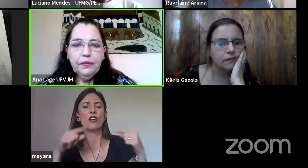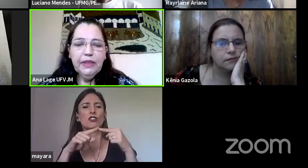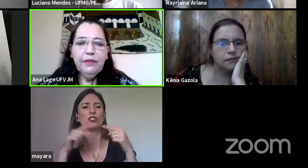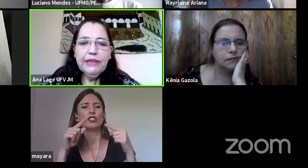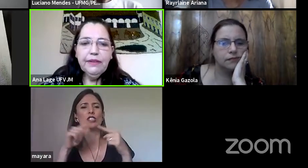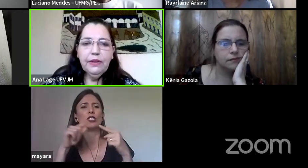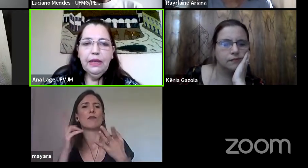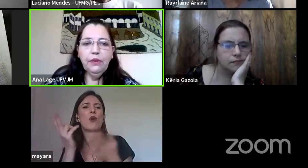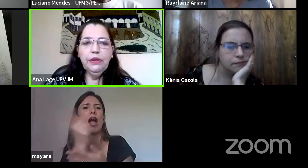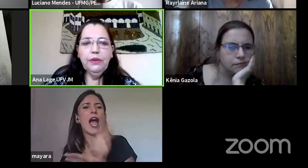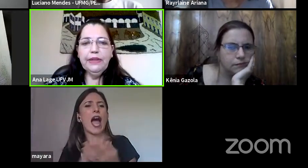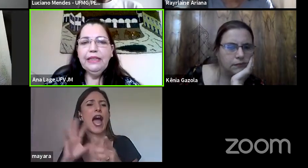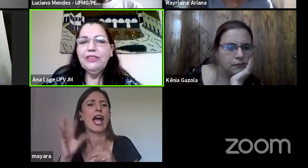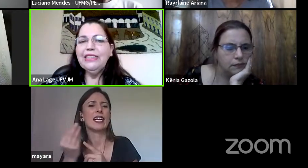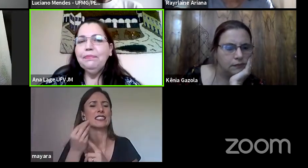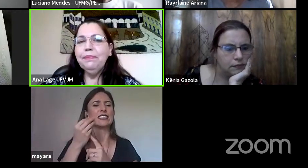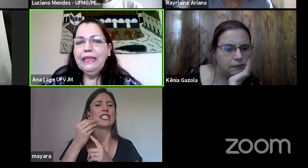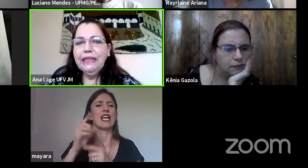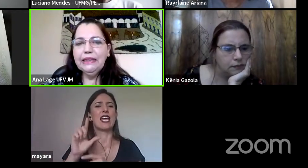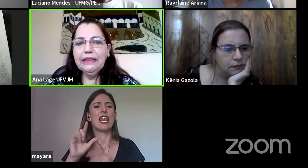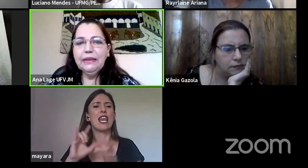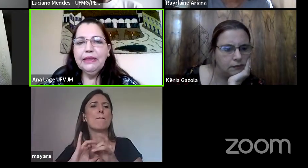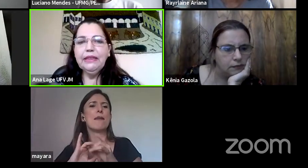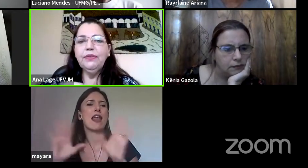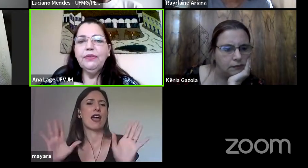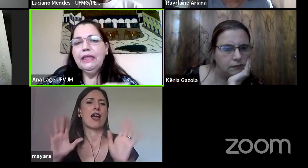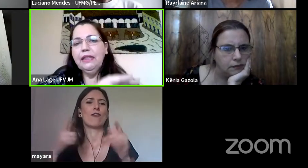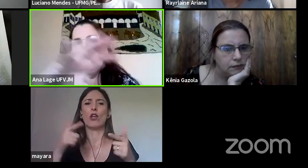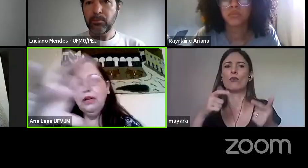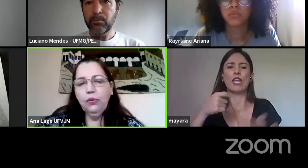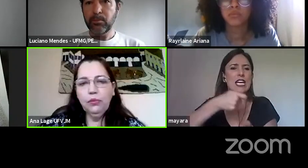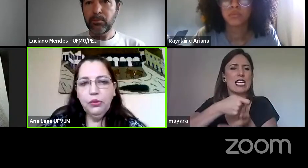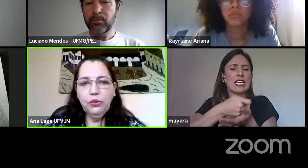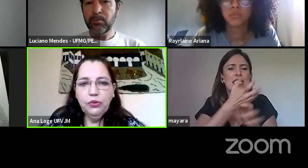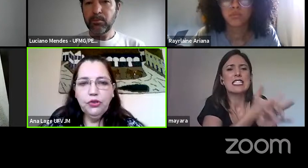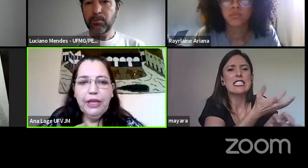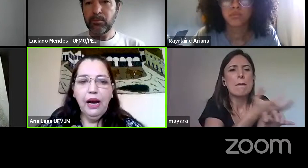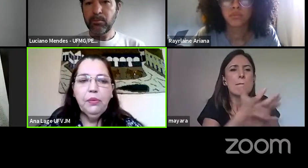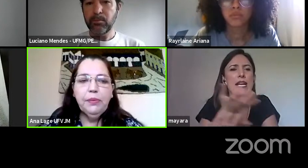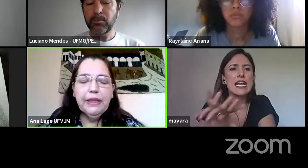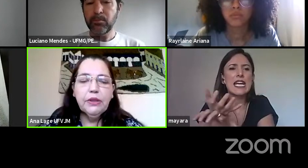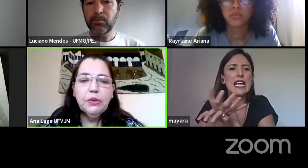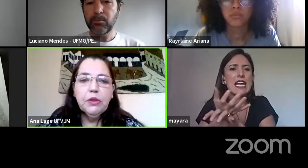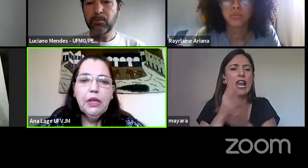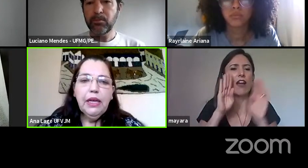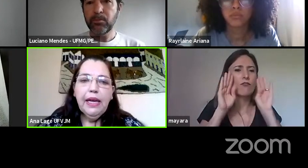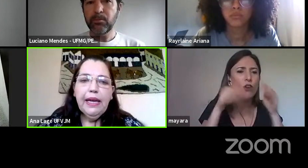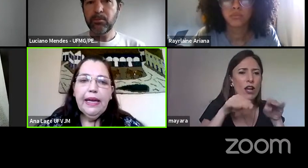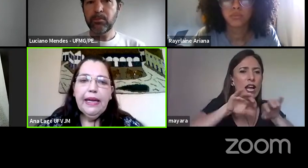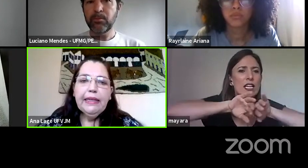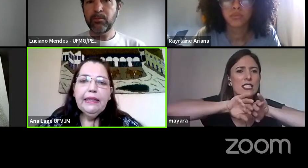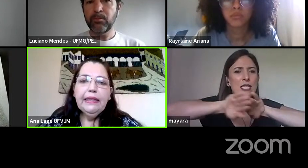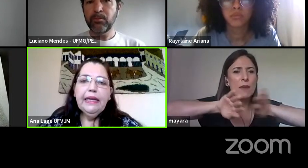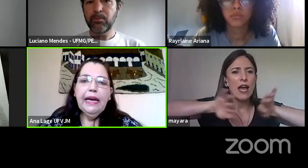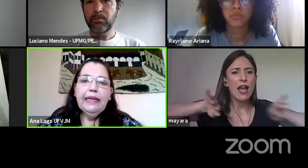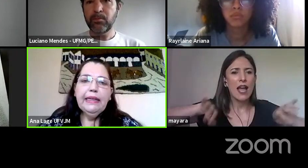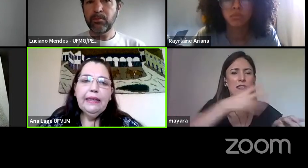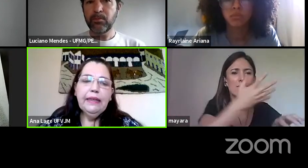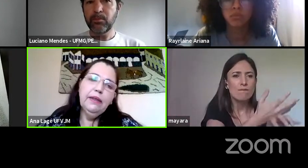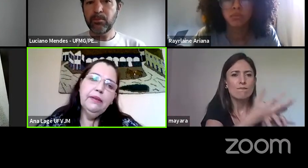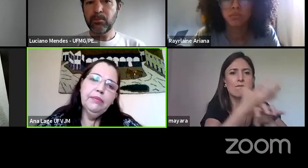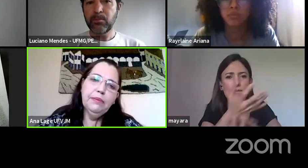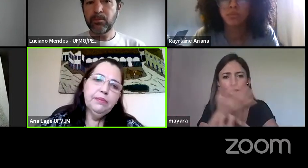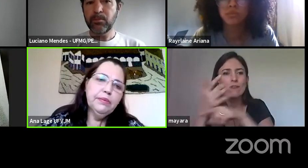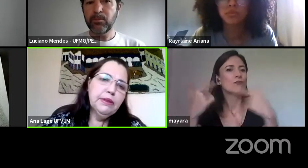Você não tem disciplinas específicas, era algo muito geral mesmo. E